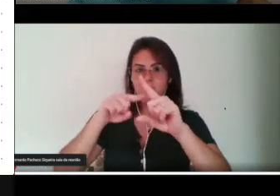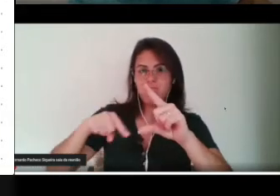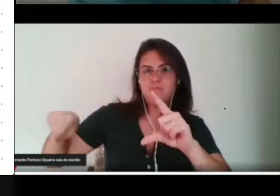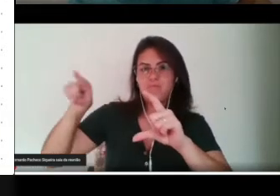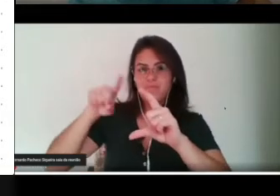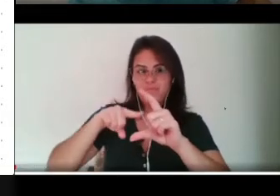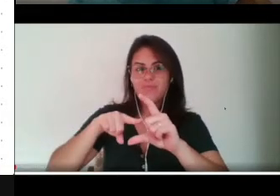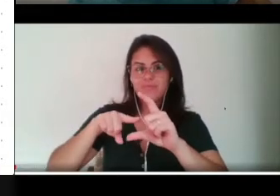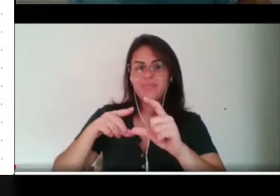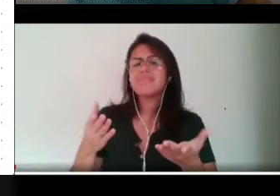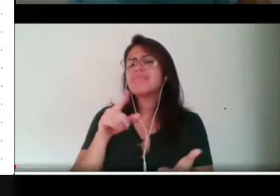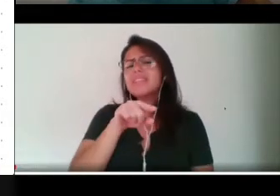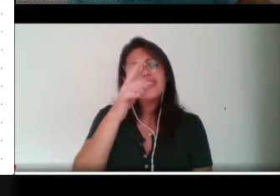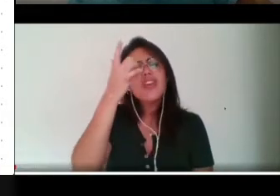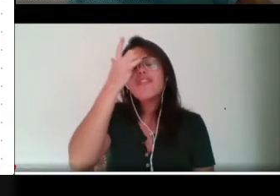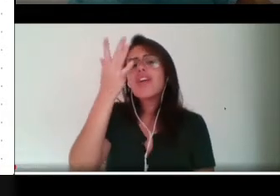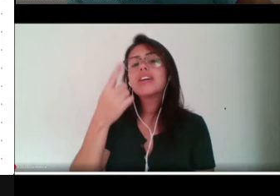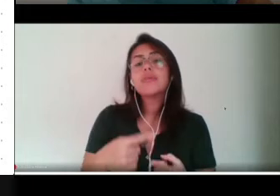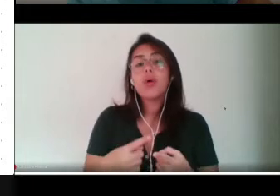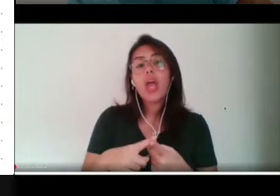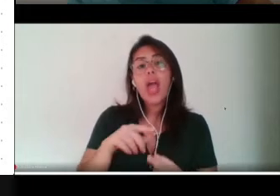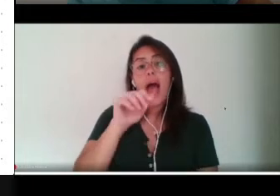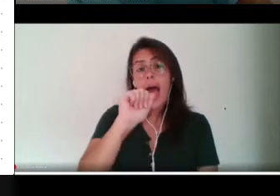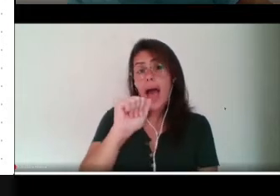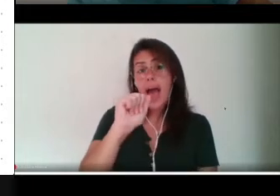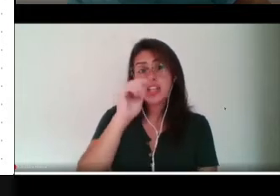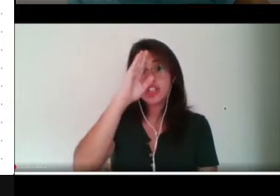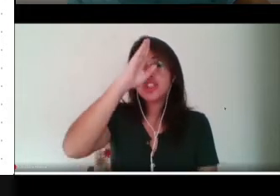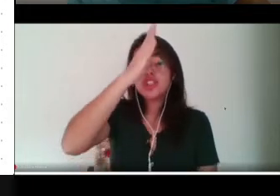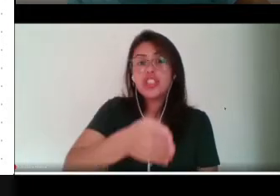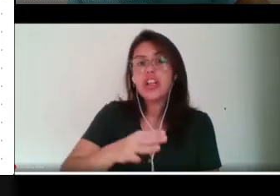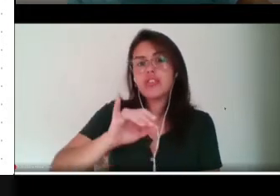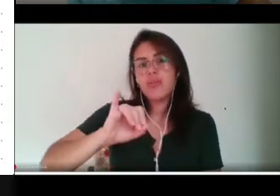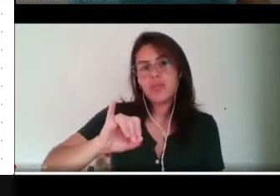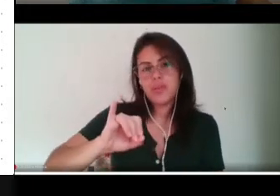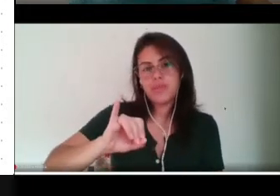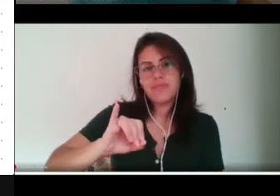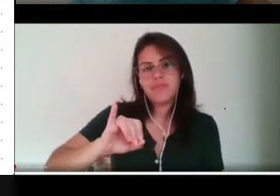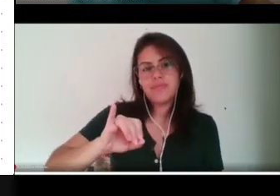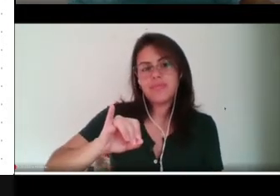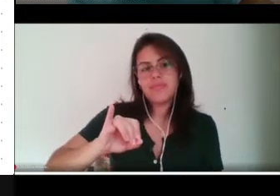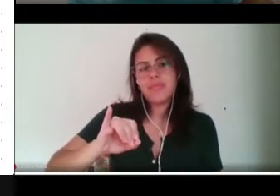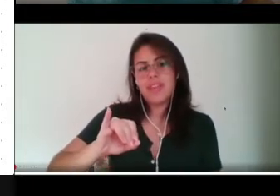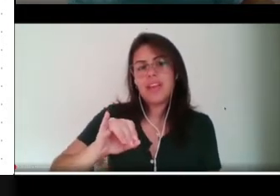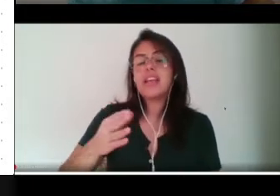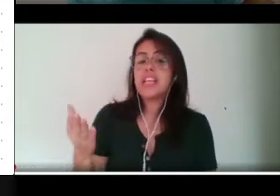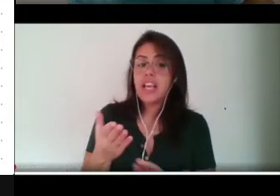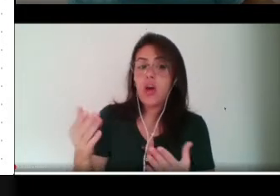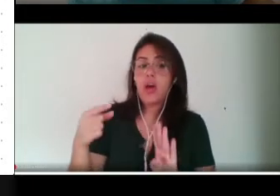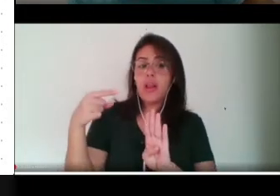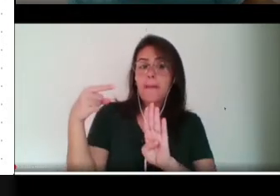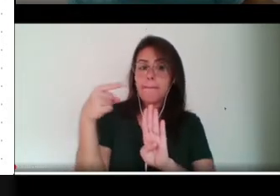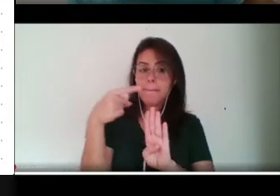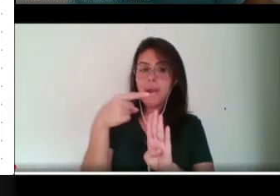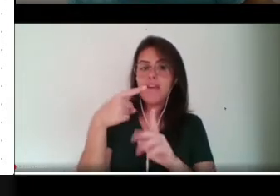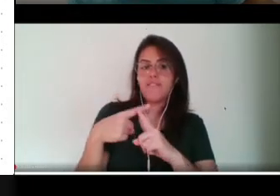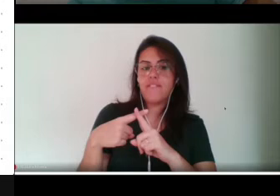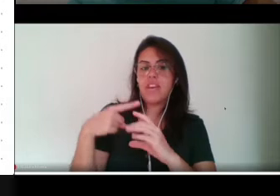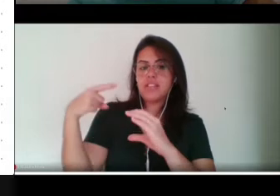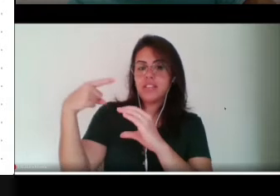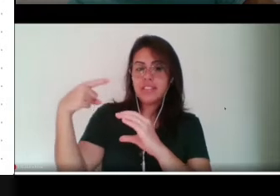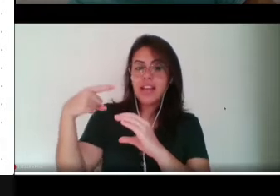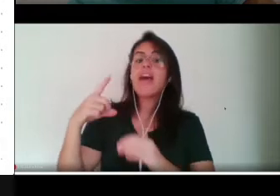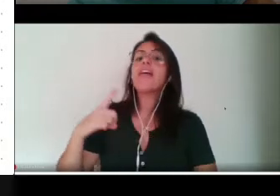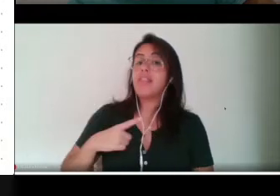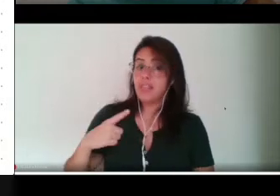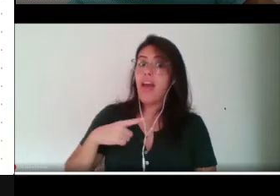né? E esse vetor aqui, B VEC C, ele tem um componente em I e um